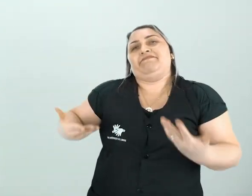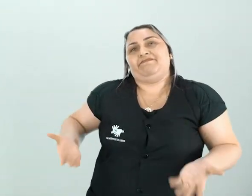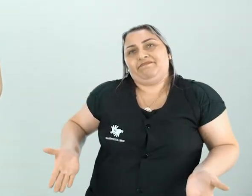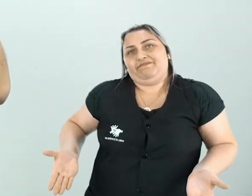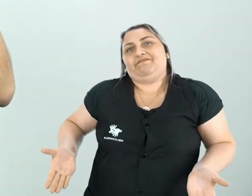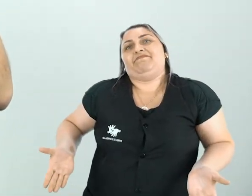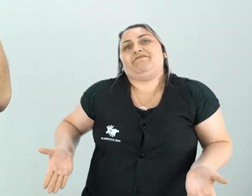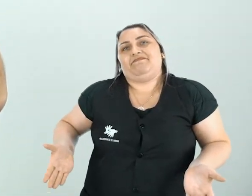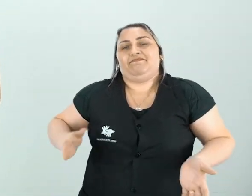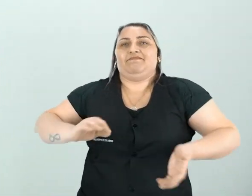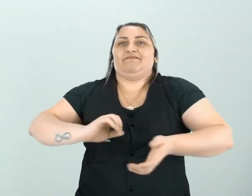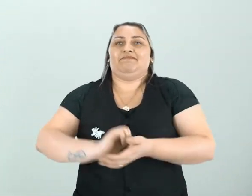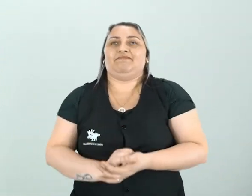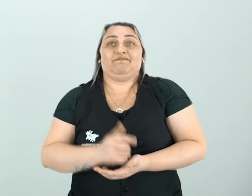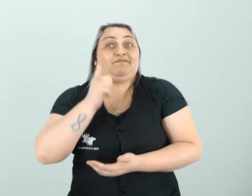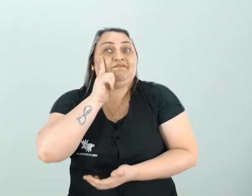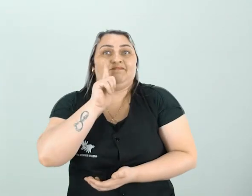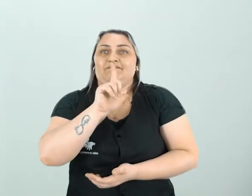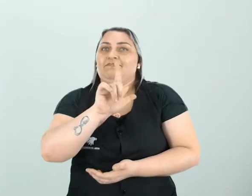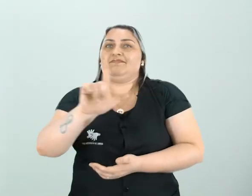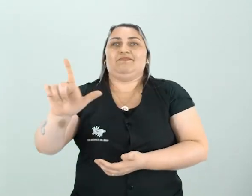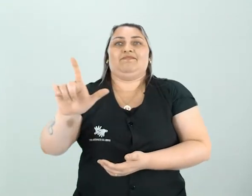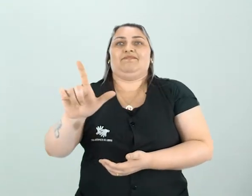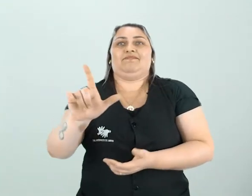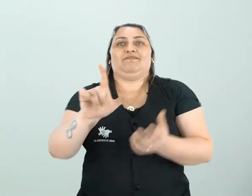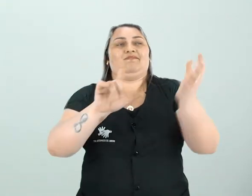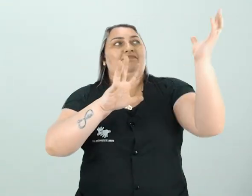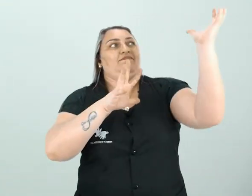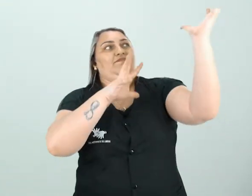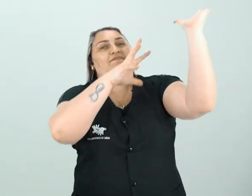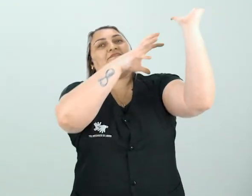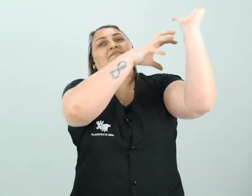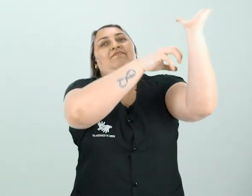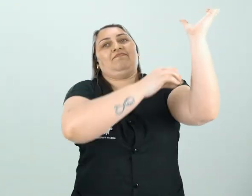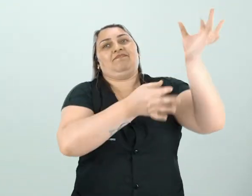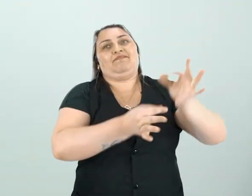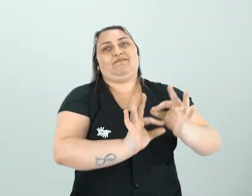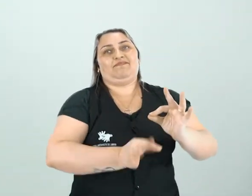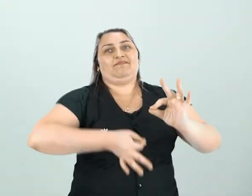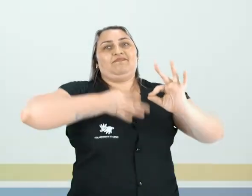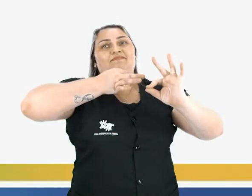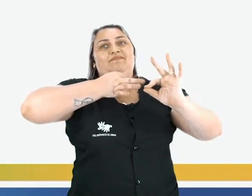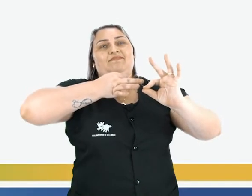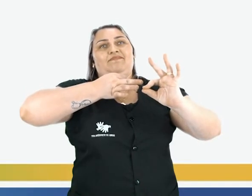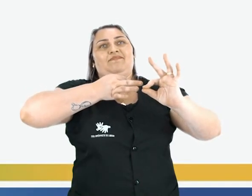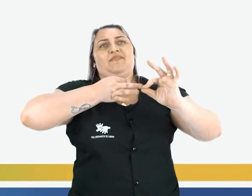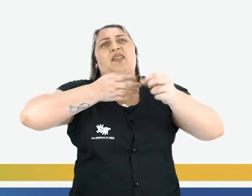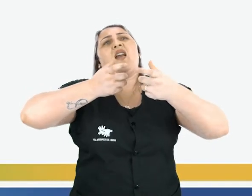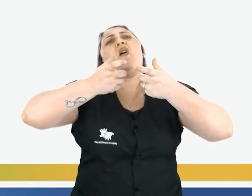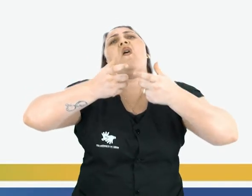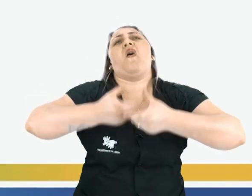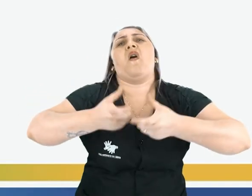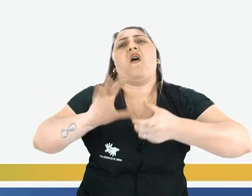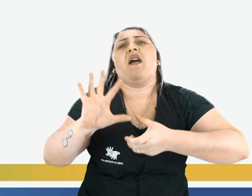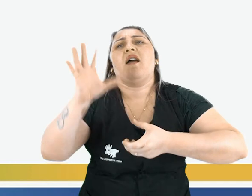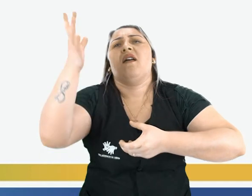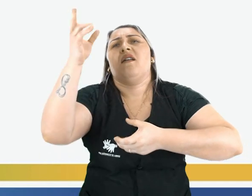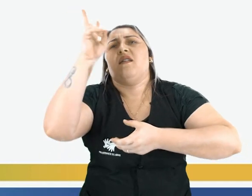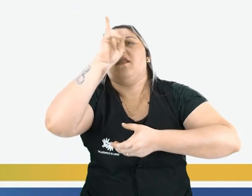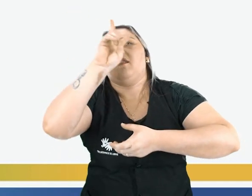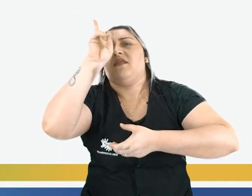desistiu. Por isso que ela desistiu, porque ela não conseguiu alcançar as uvas. Onde se passava essa história?